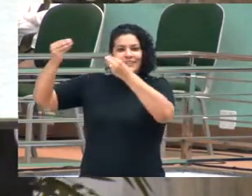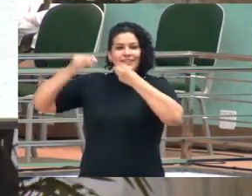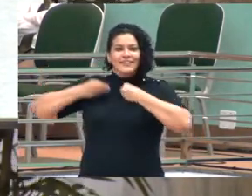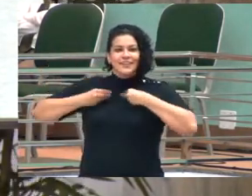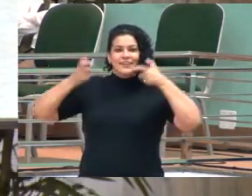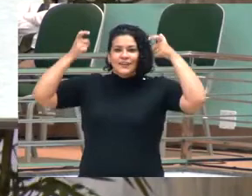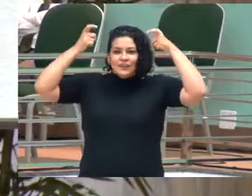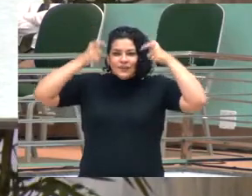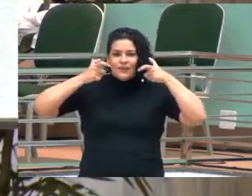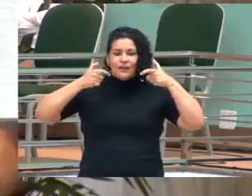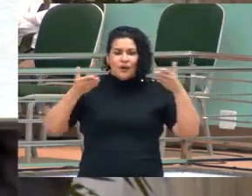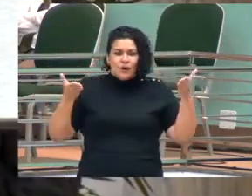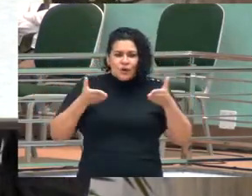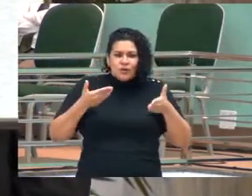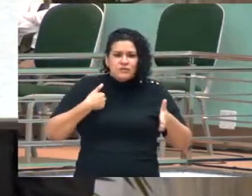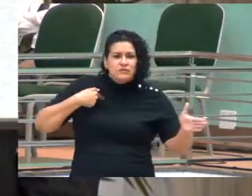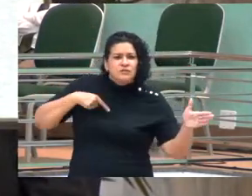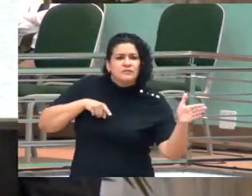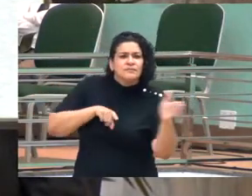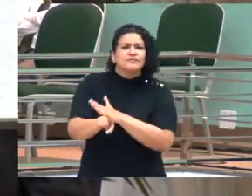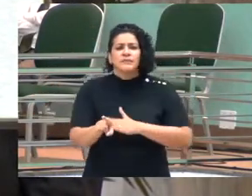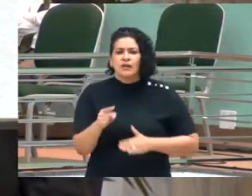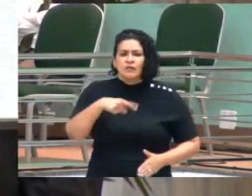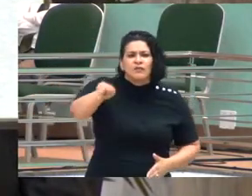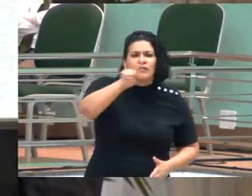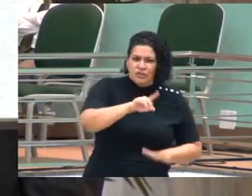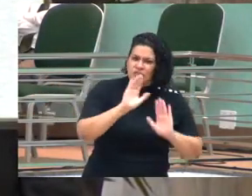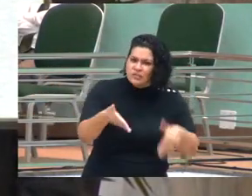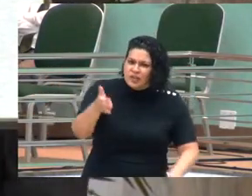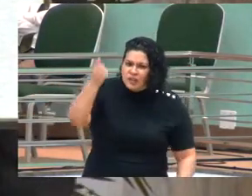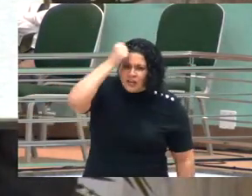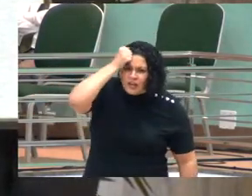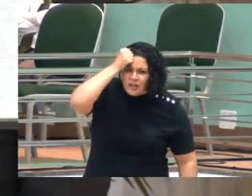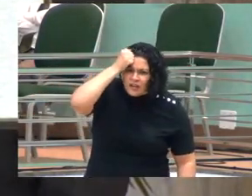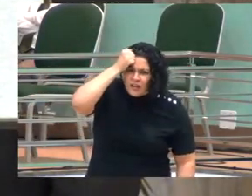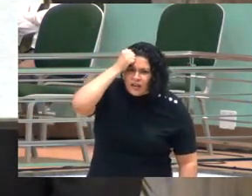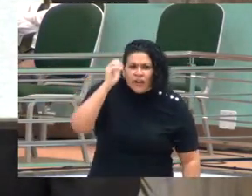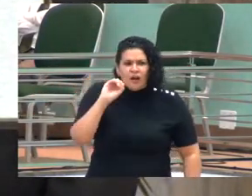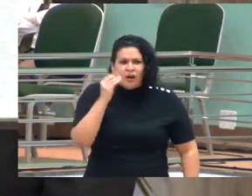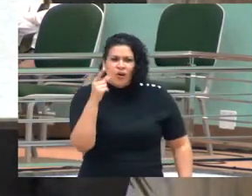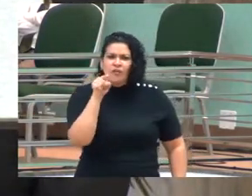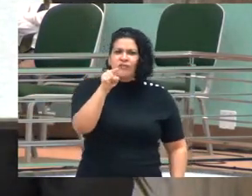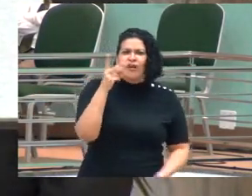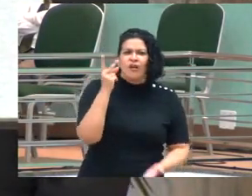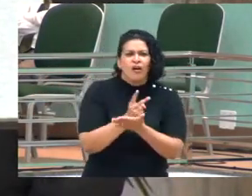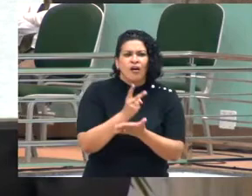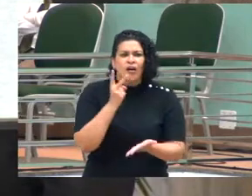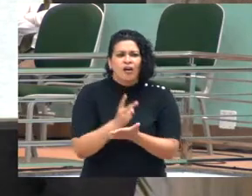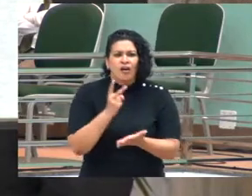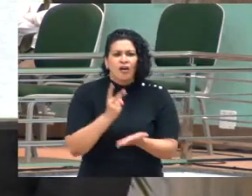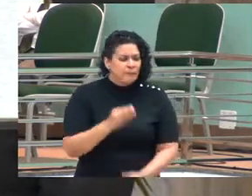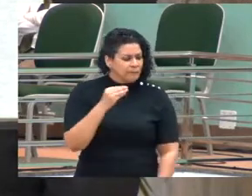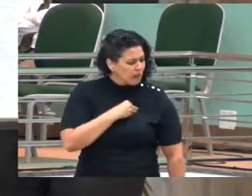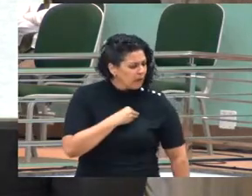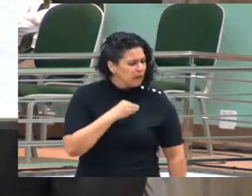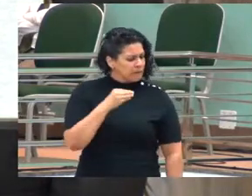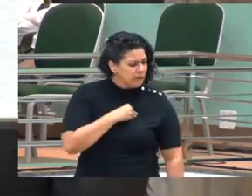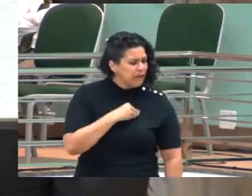se arrependeu dos seus pecados? Ou você continua praticando os seus